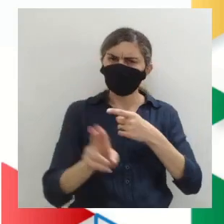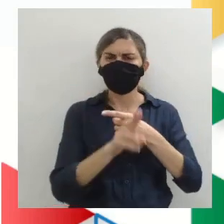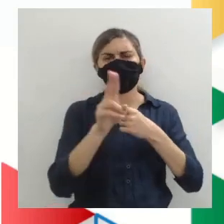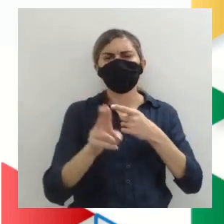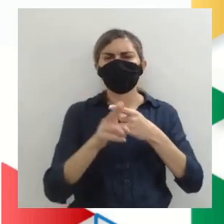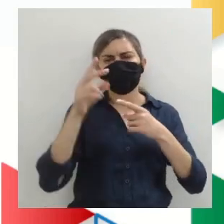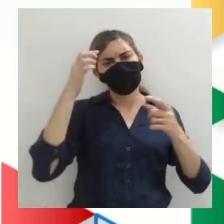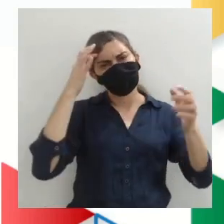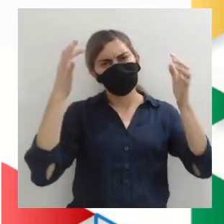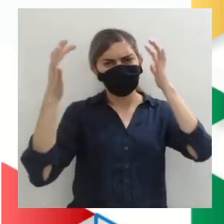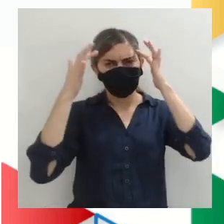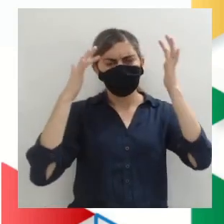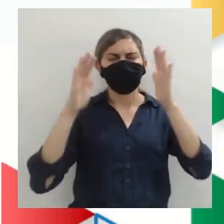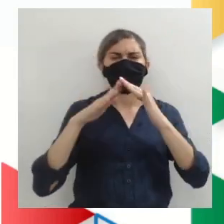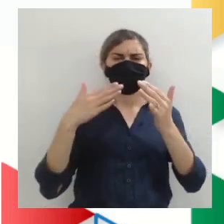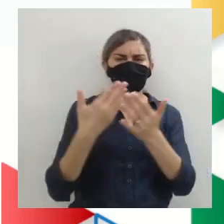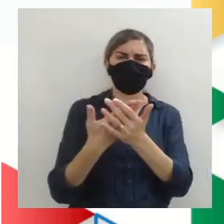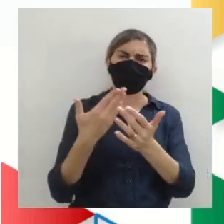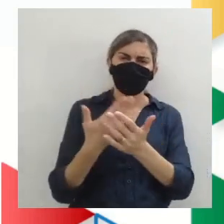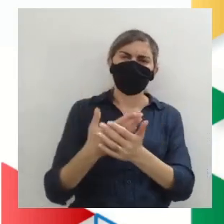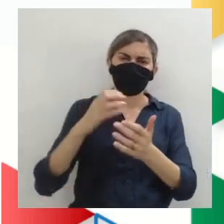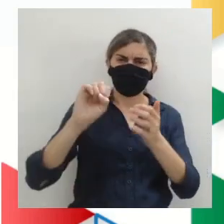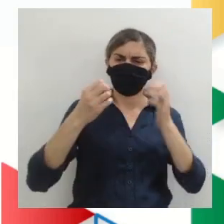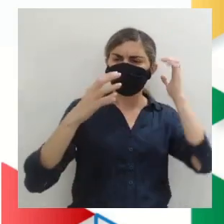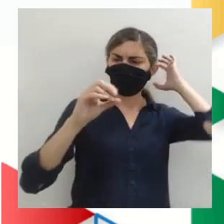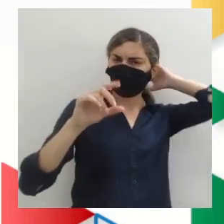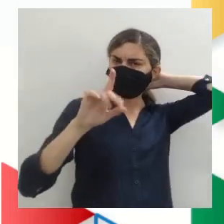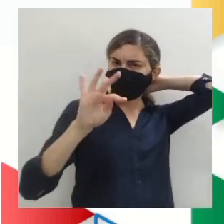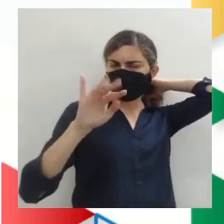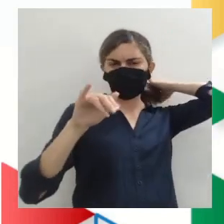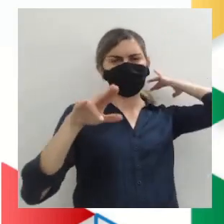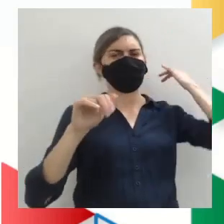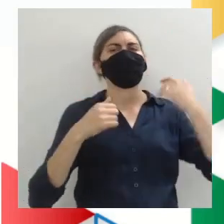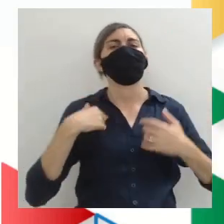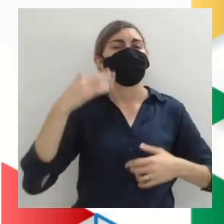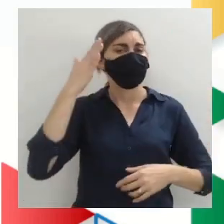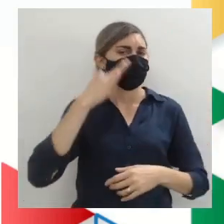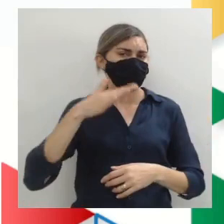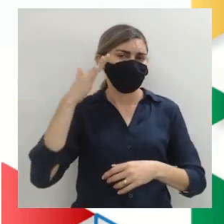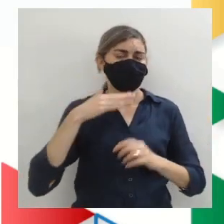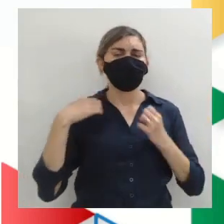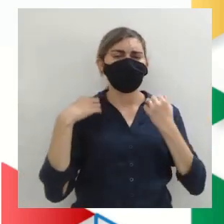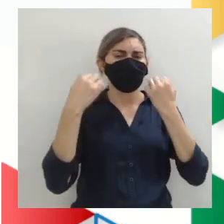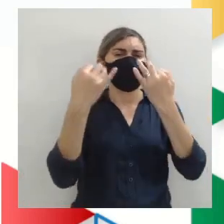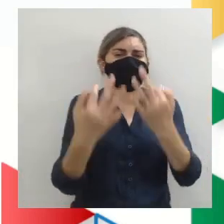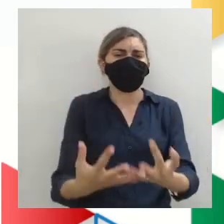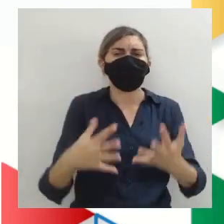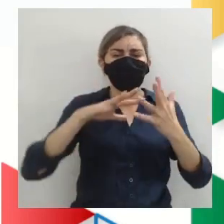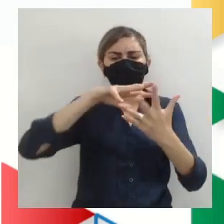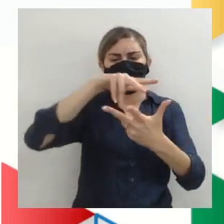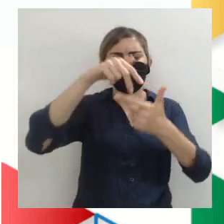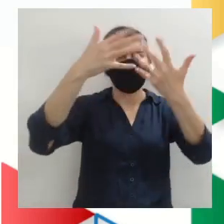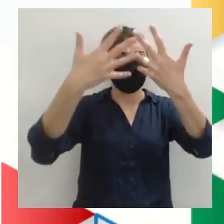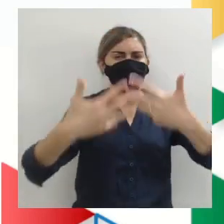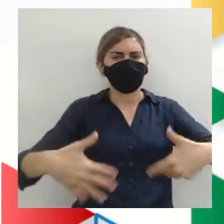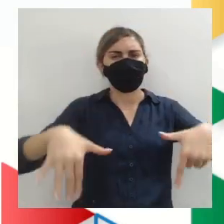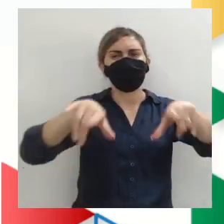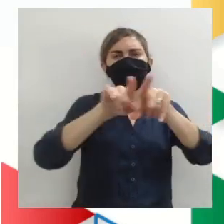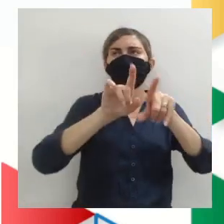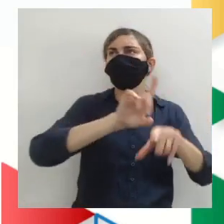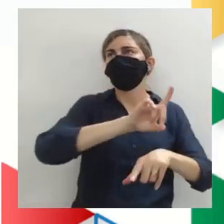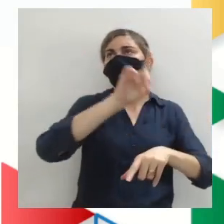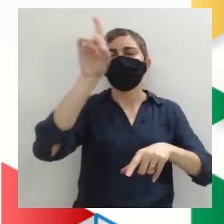pelos pensadores da escolástica para compreender e explicar o mundo natural e Deus.